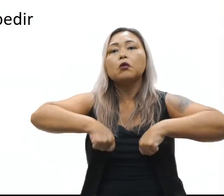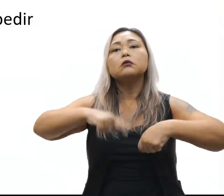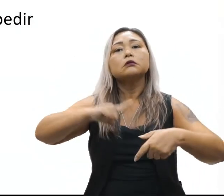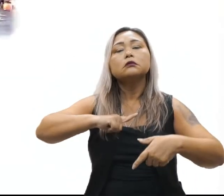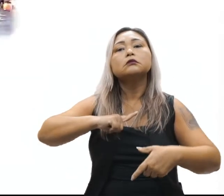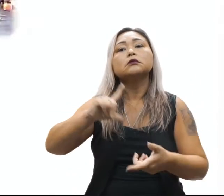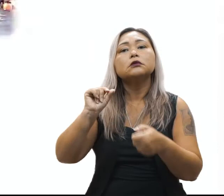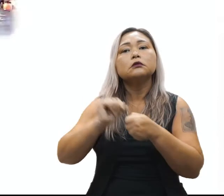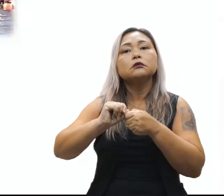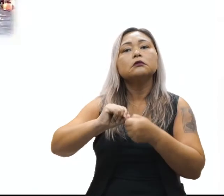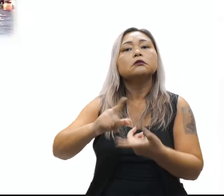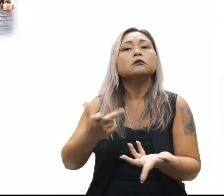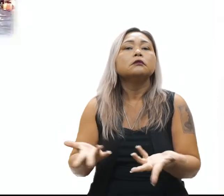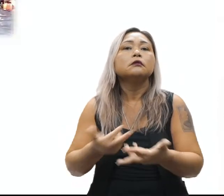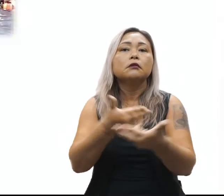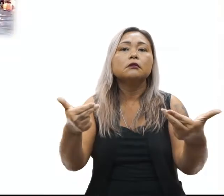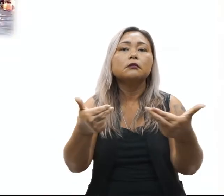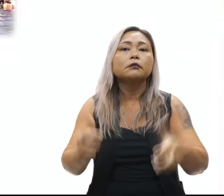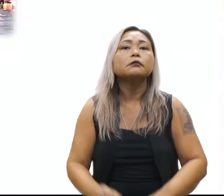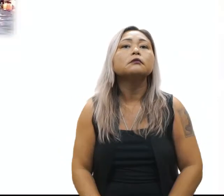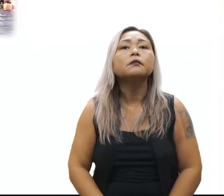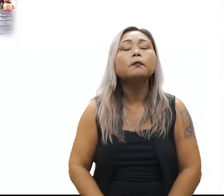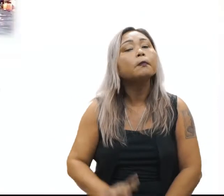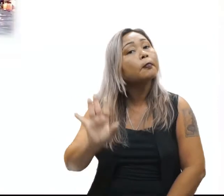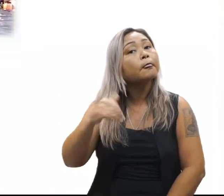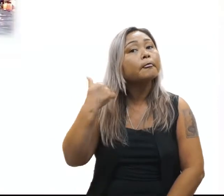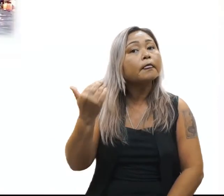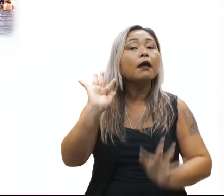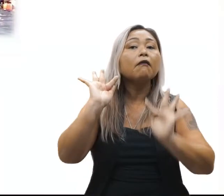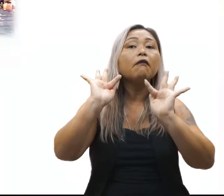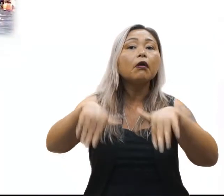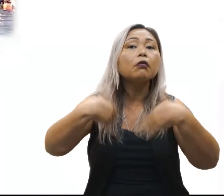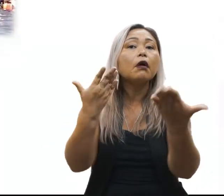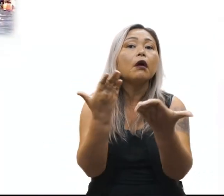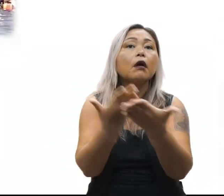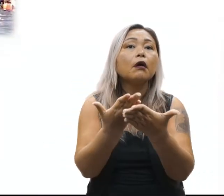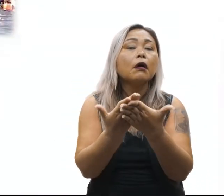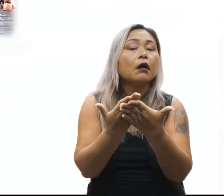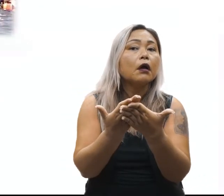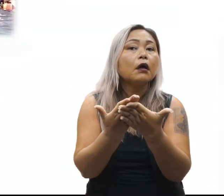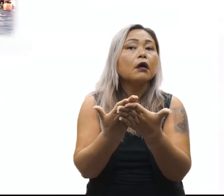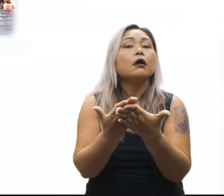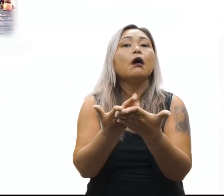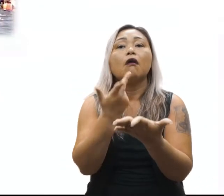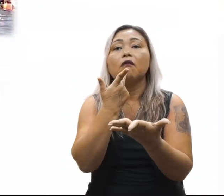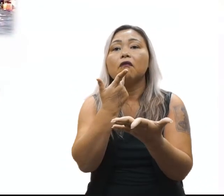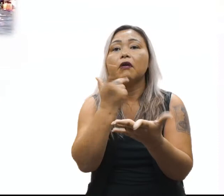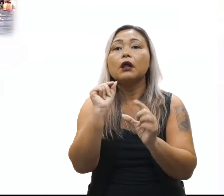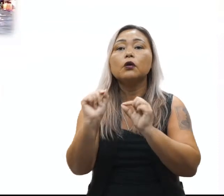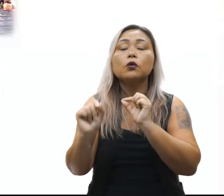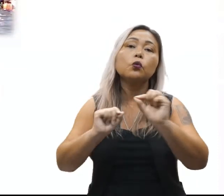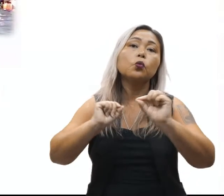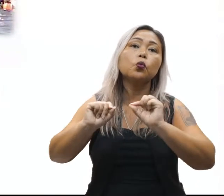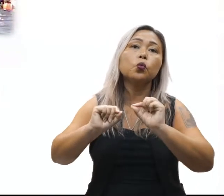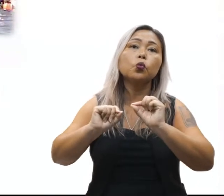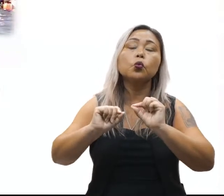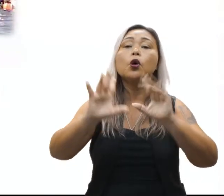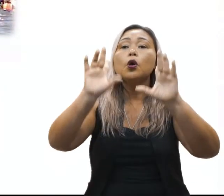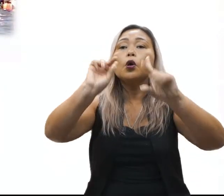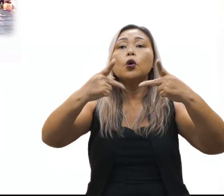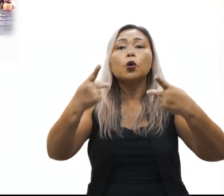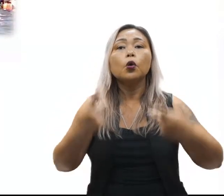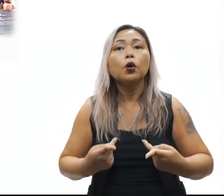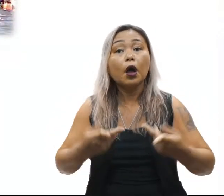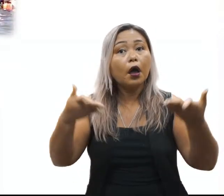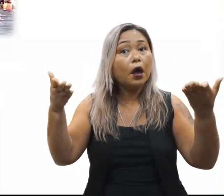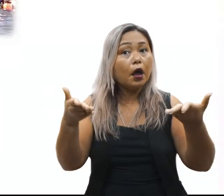certo? E a gente termina a nossa aula de hoje, né, falando sobre os direitos humanos na